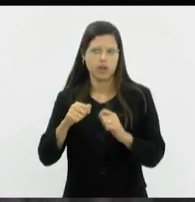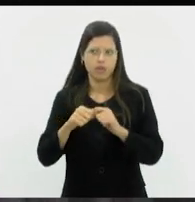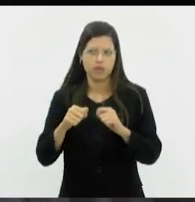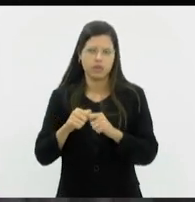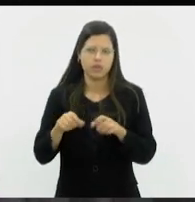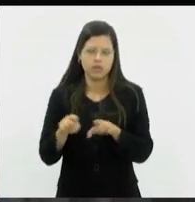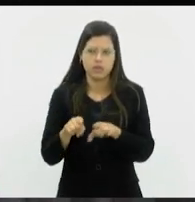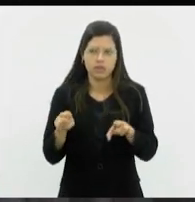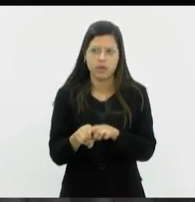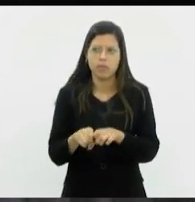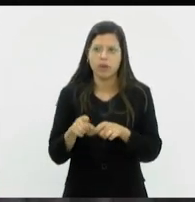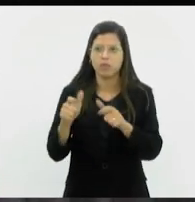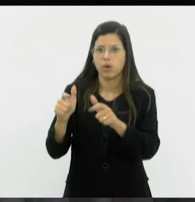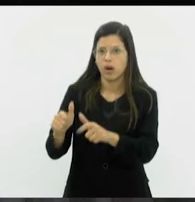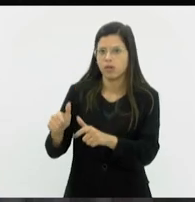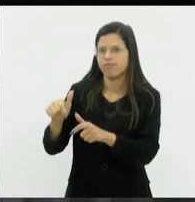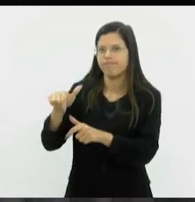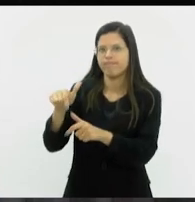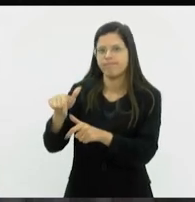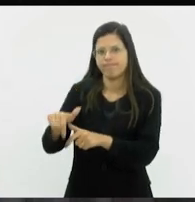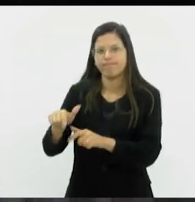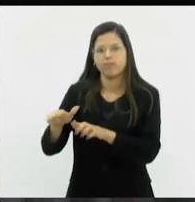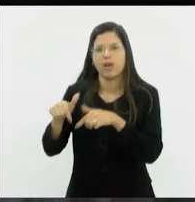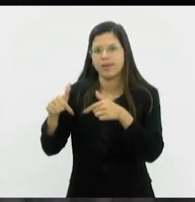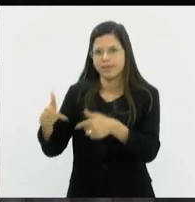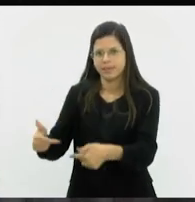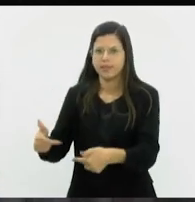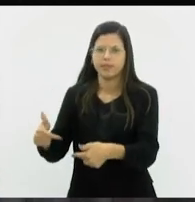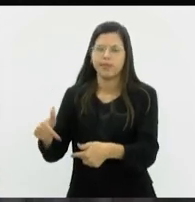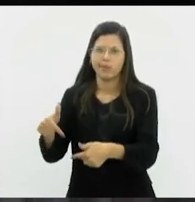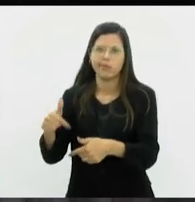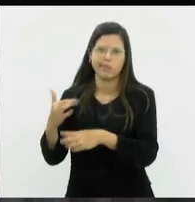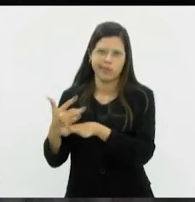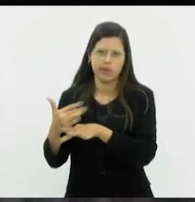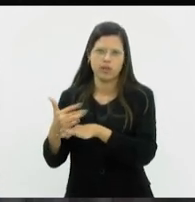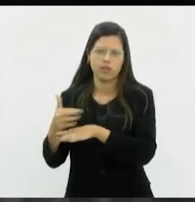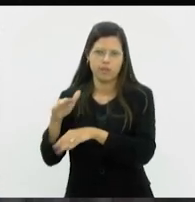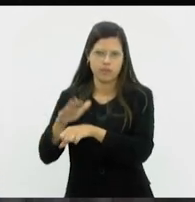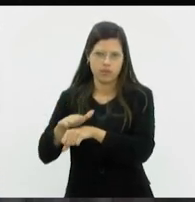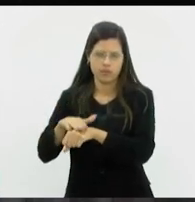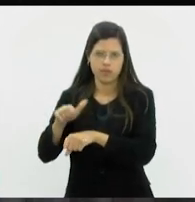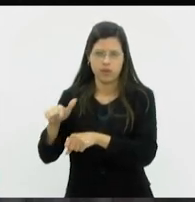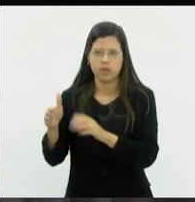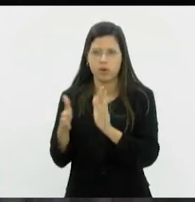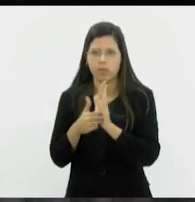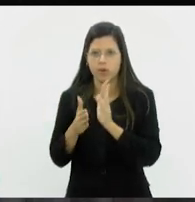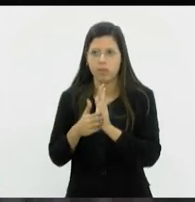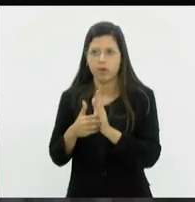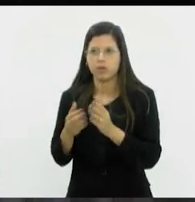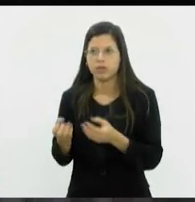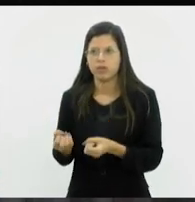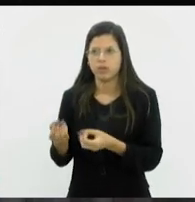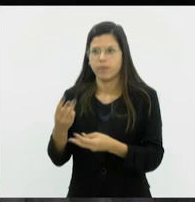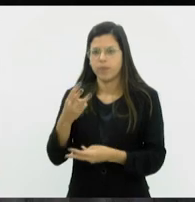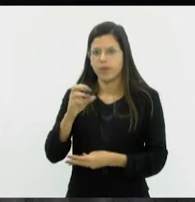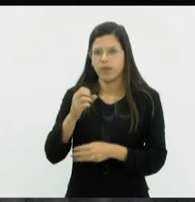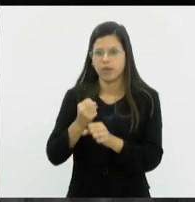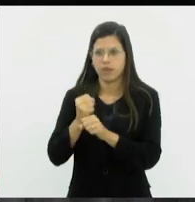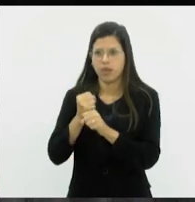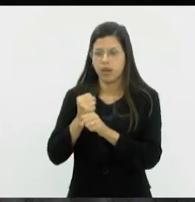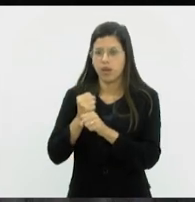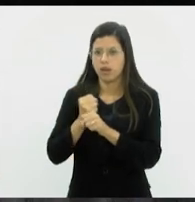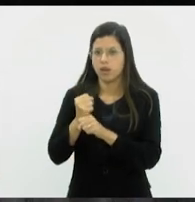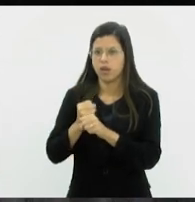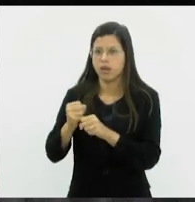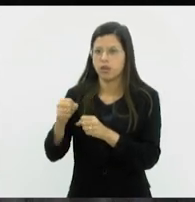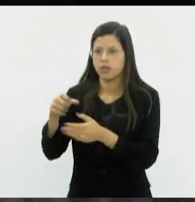fica localizado naquele município, com a proposta de conceder cerca de 30 anos à unidade